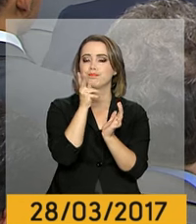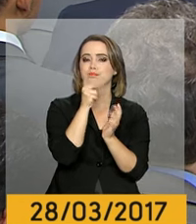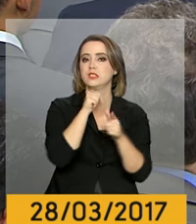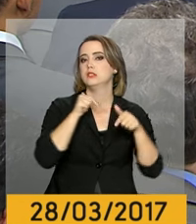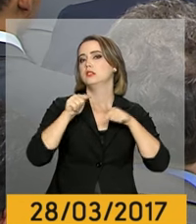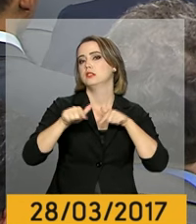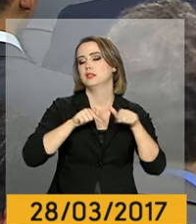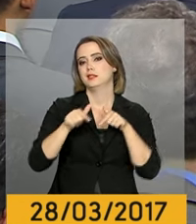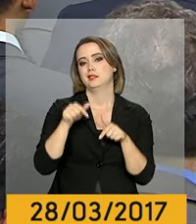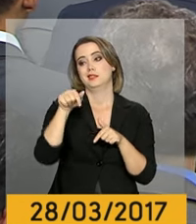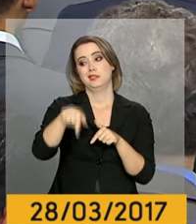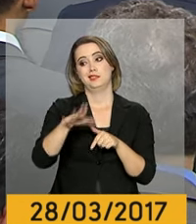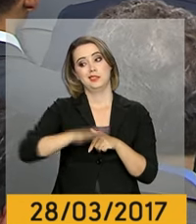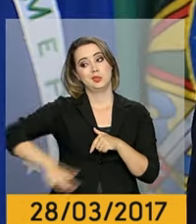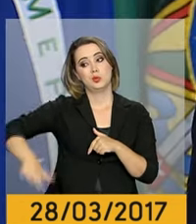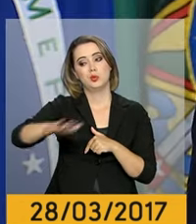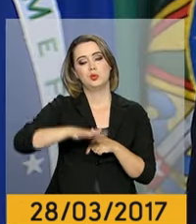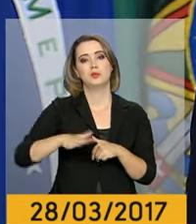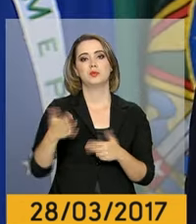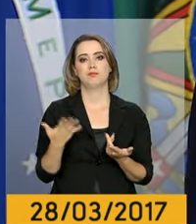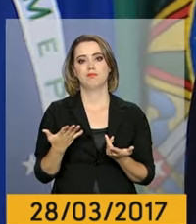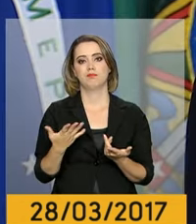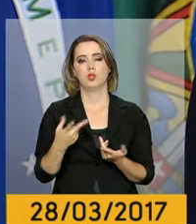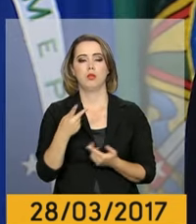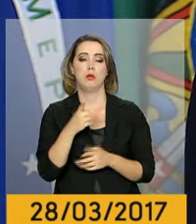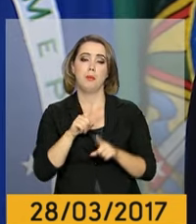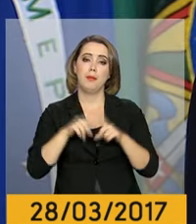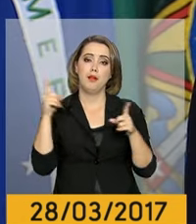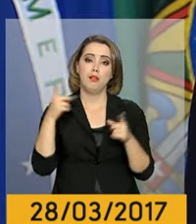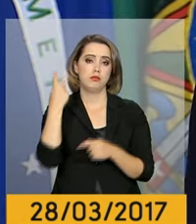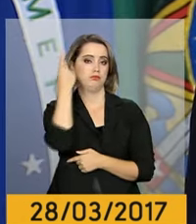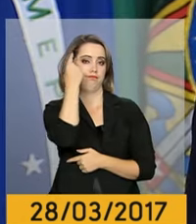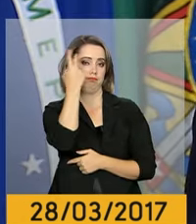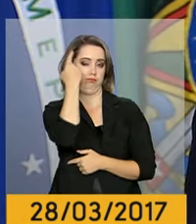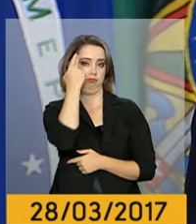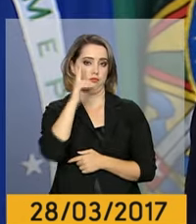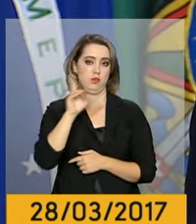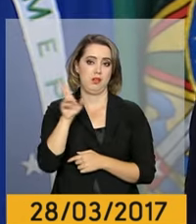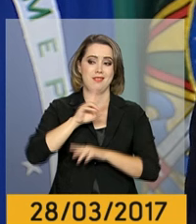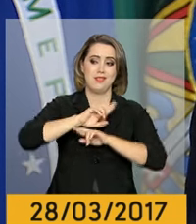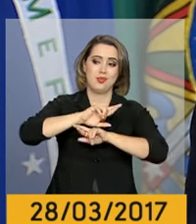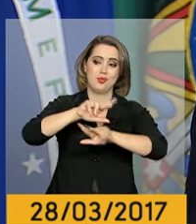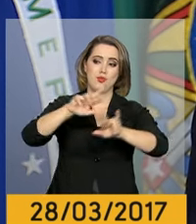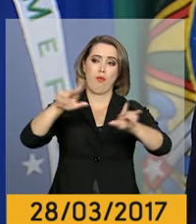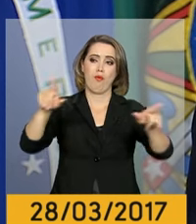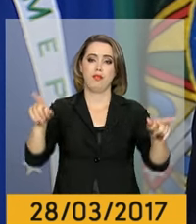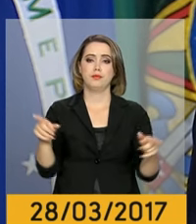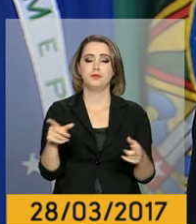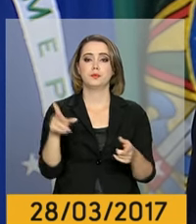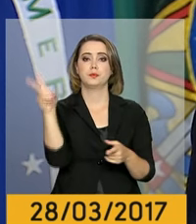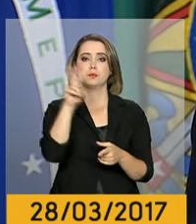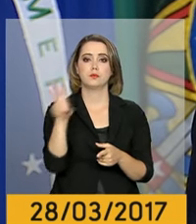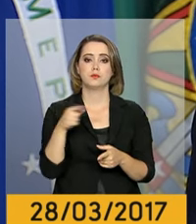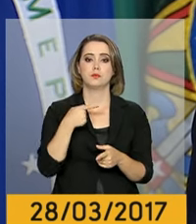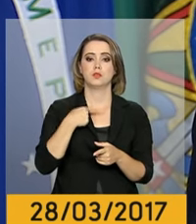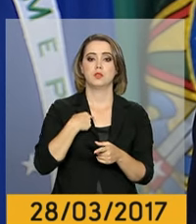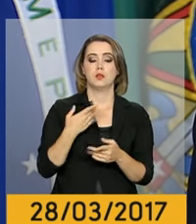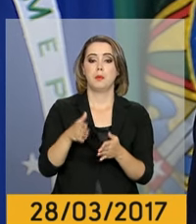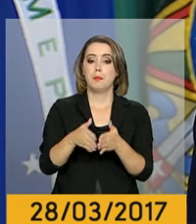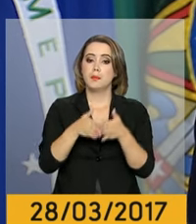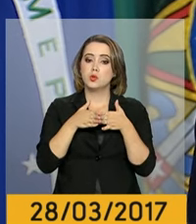desse setor com muita naturalidade muitas e muitas vezes eu era